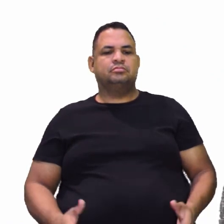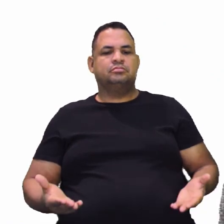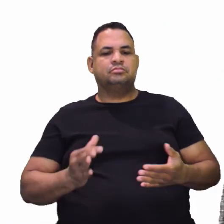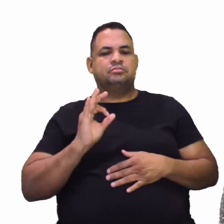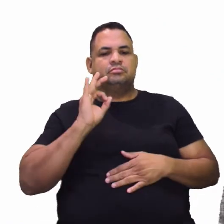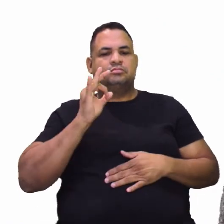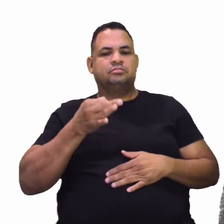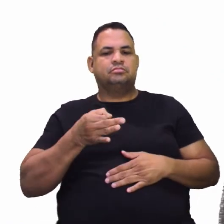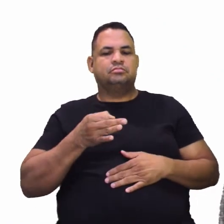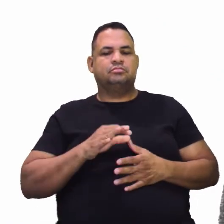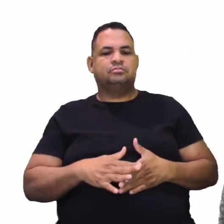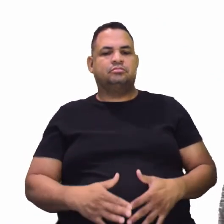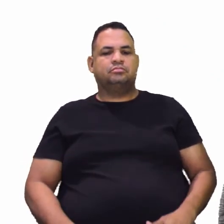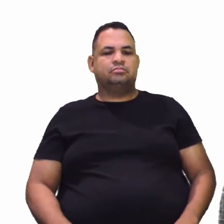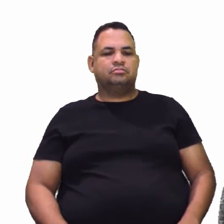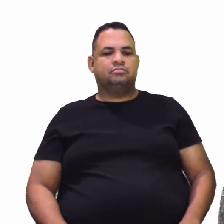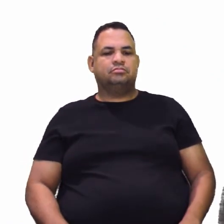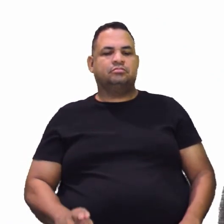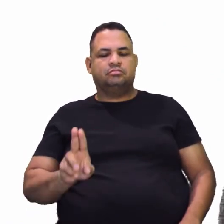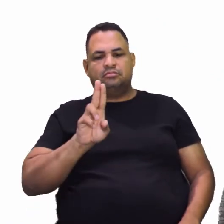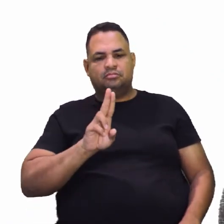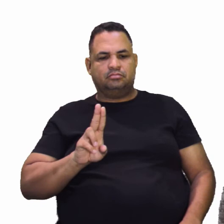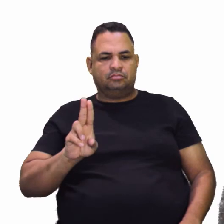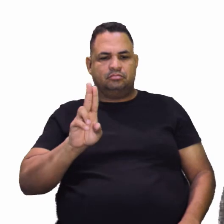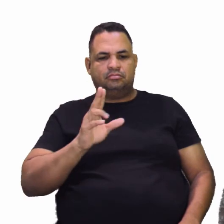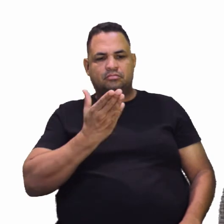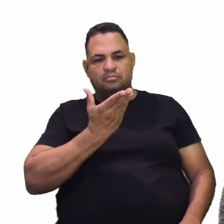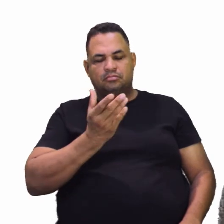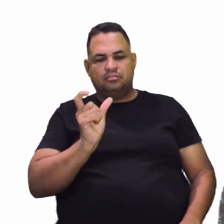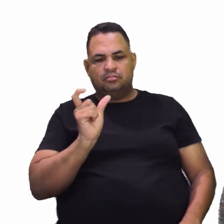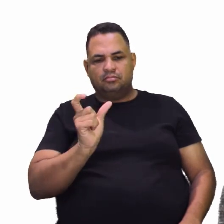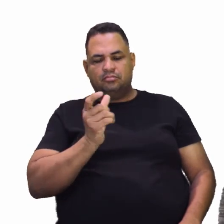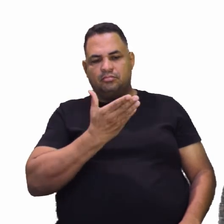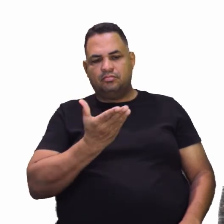sim tá correto. Opa, tá correto o uso